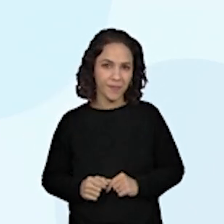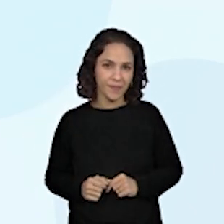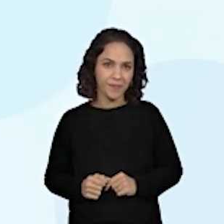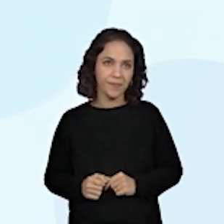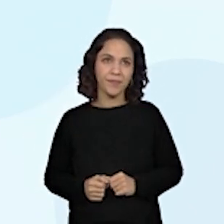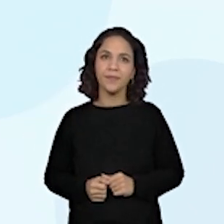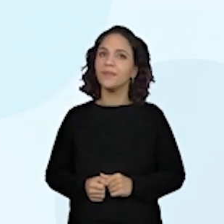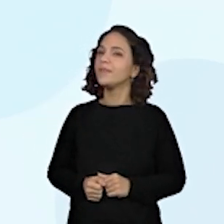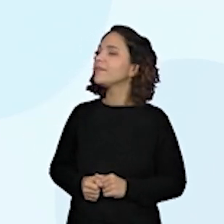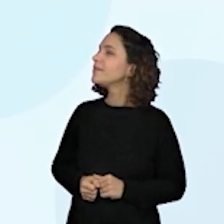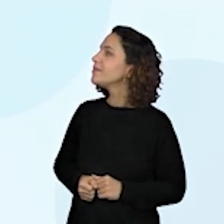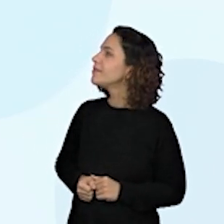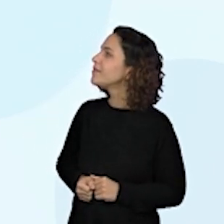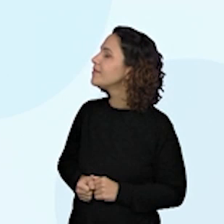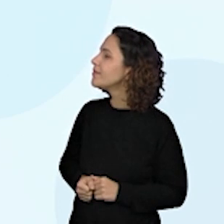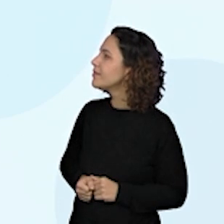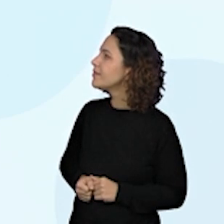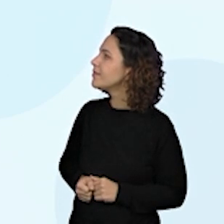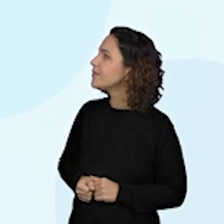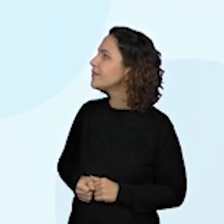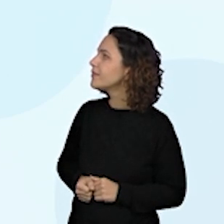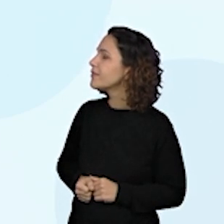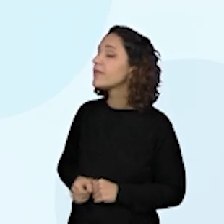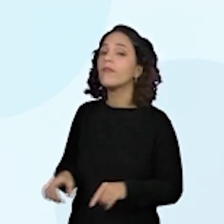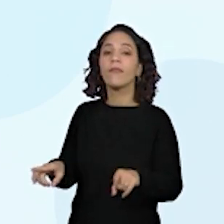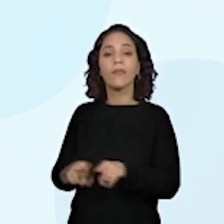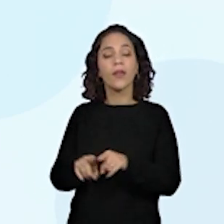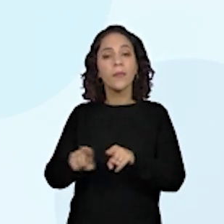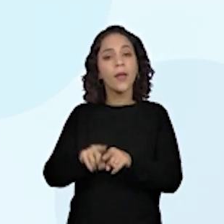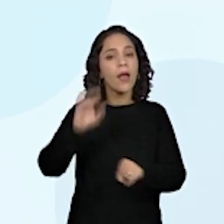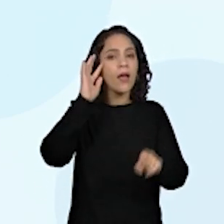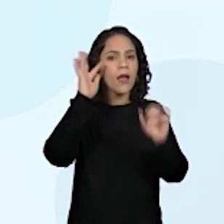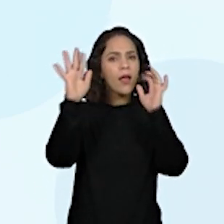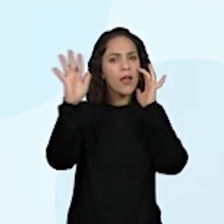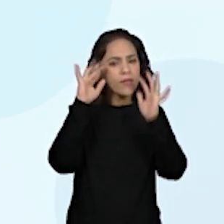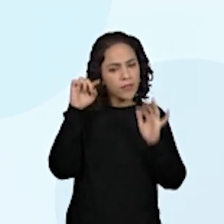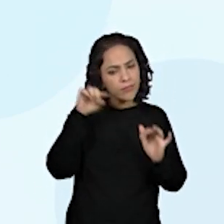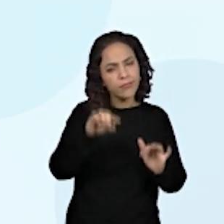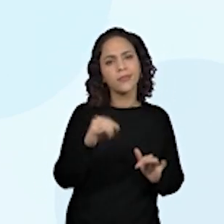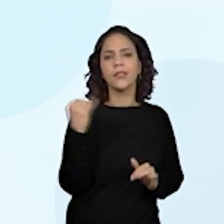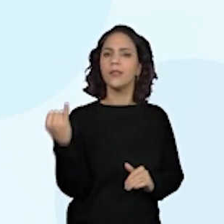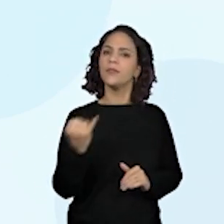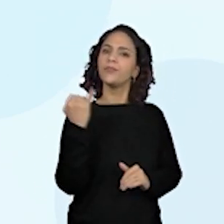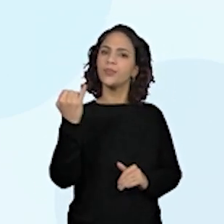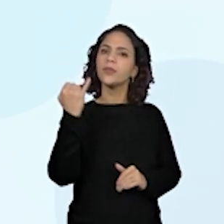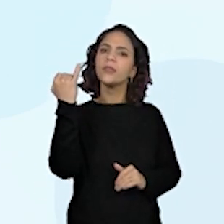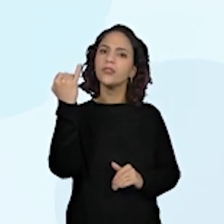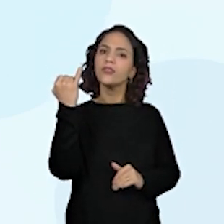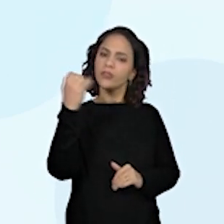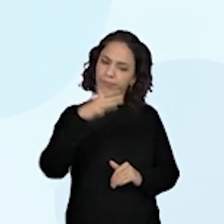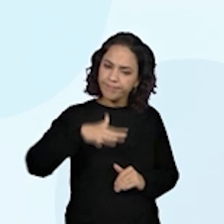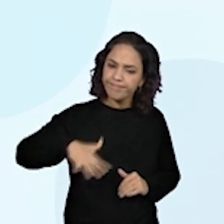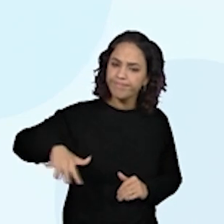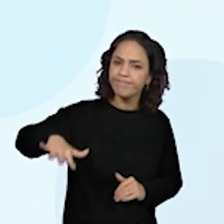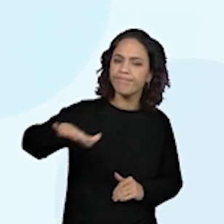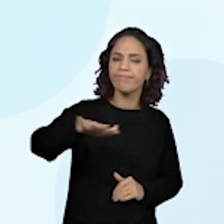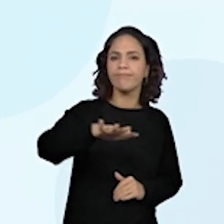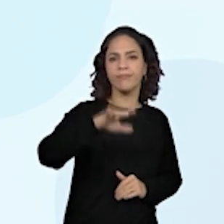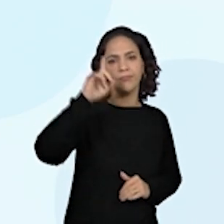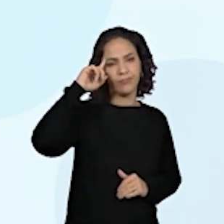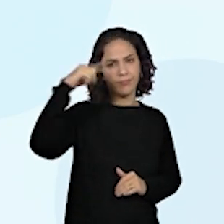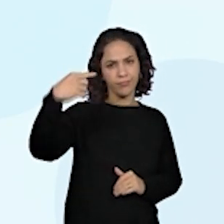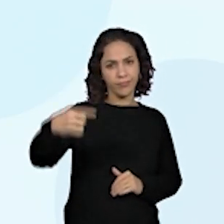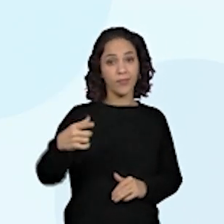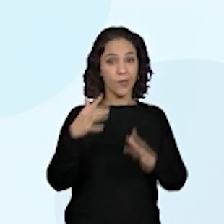Regras e regulamentos de uma escola e refletir sobre a importância desses textos que circulam no campo da vida pública.